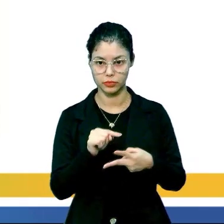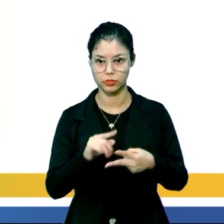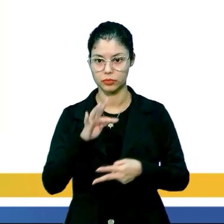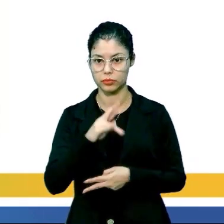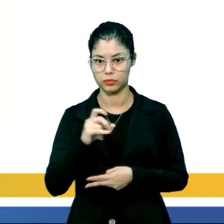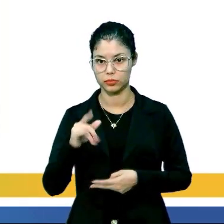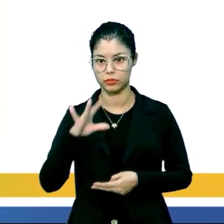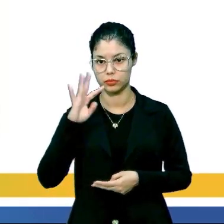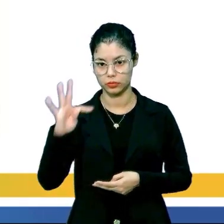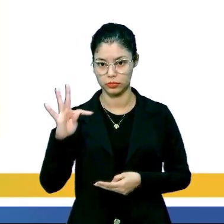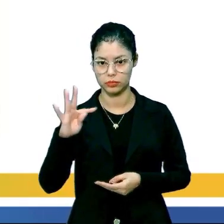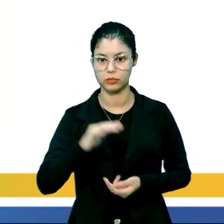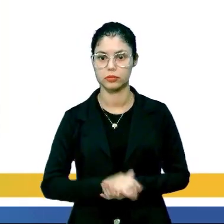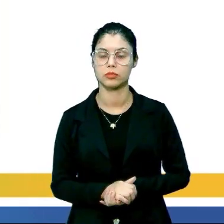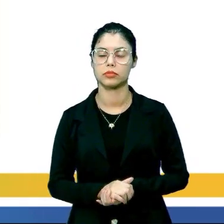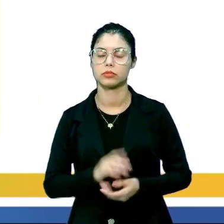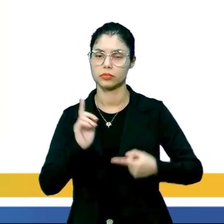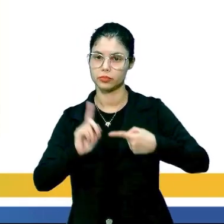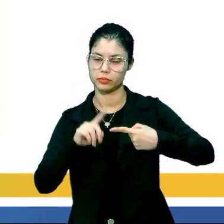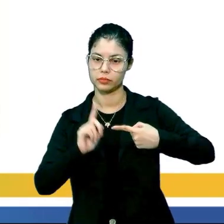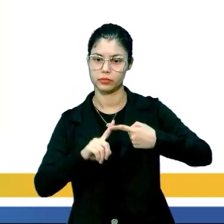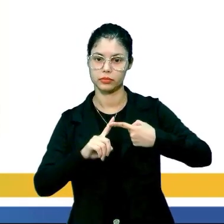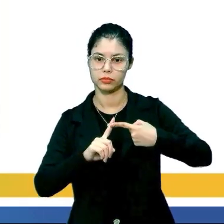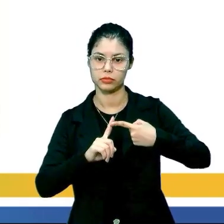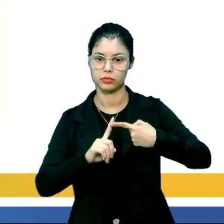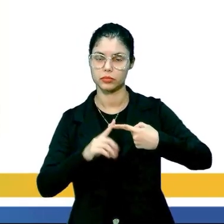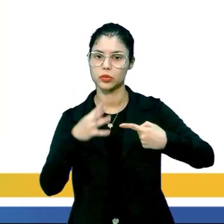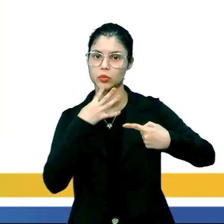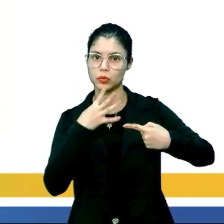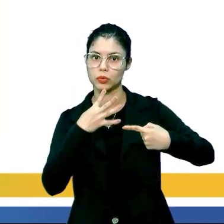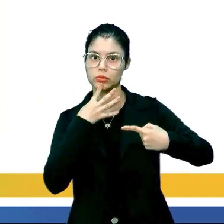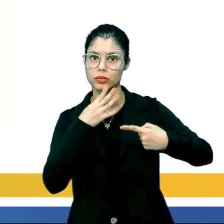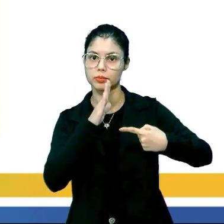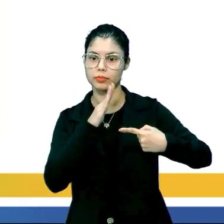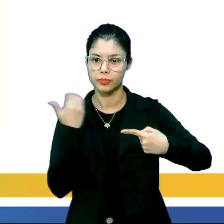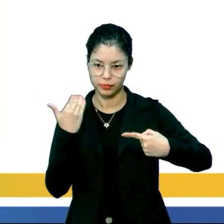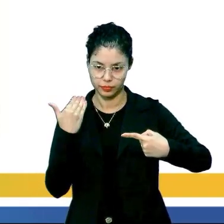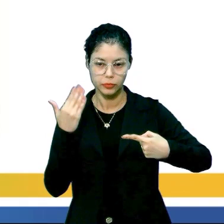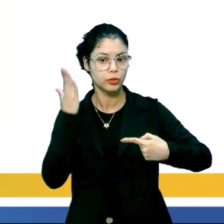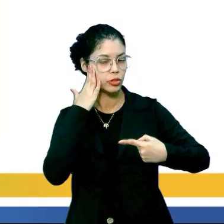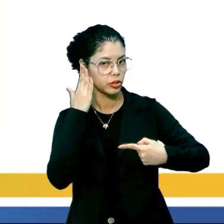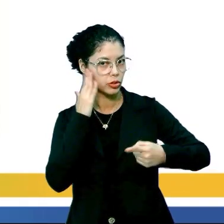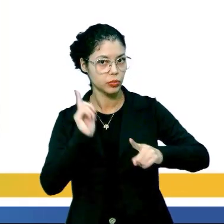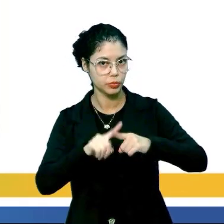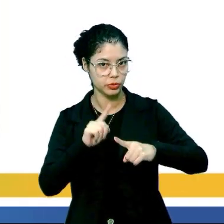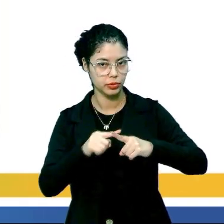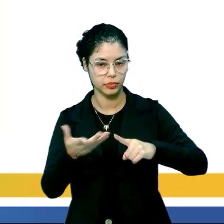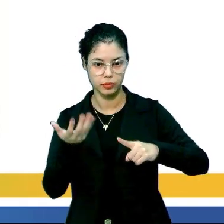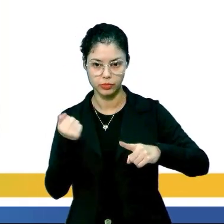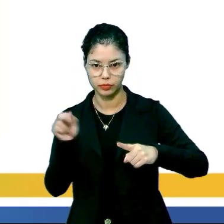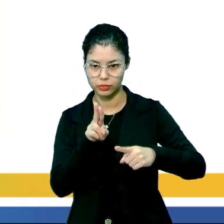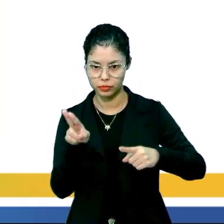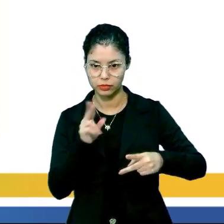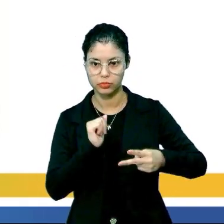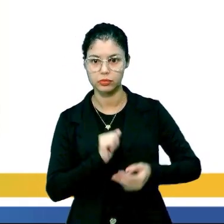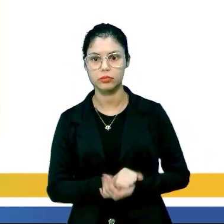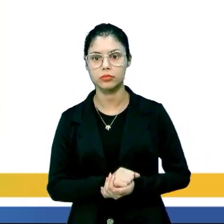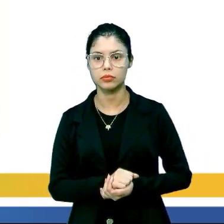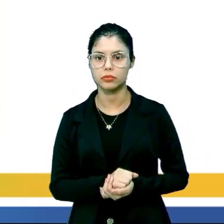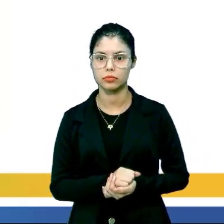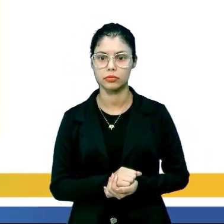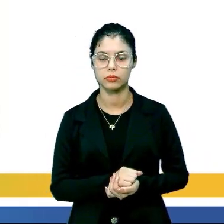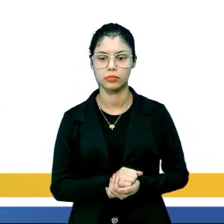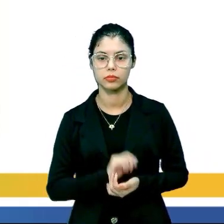T citotóxico, ele é conhecido também como matador. E vocês vão entender por que ele recebe esse nome, tá